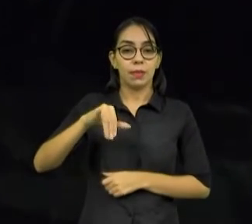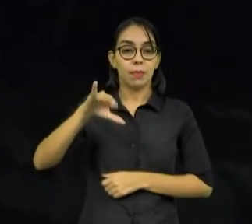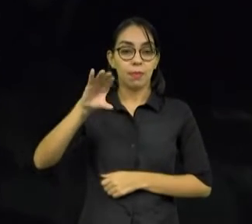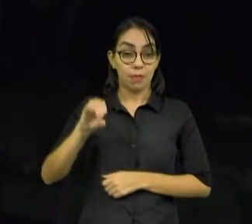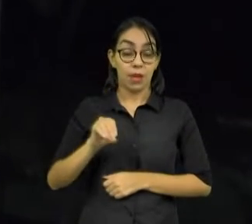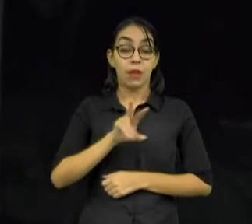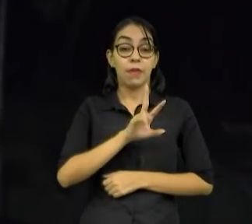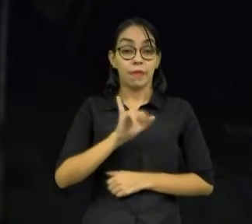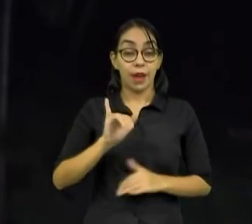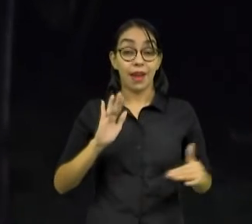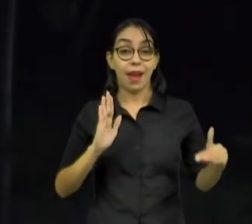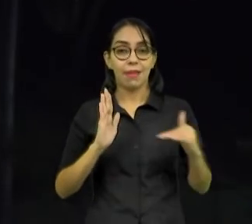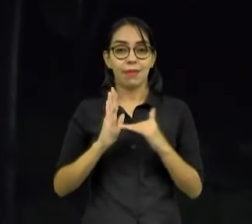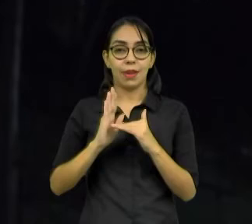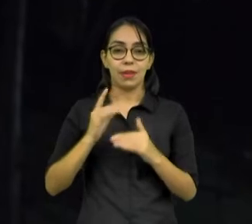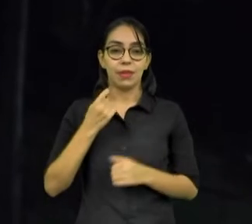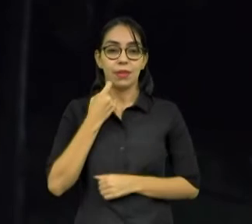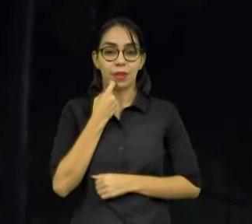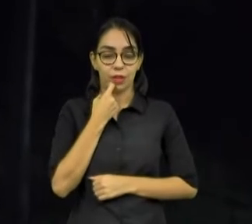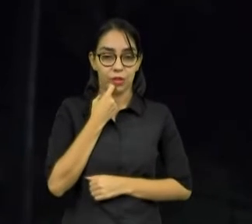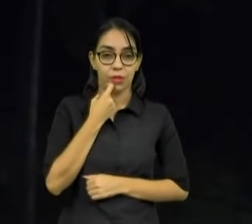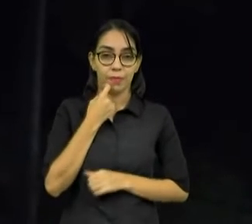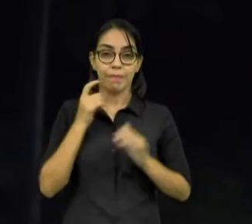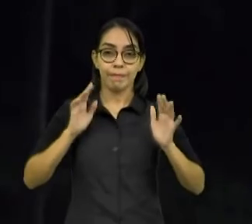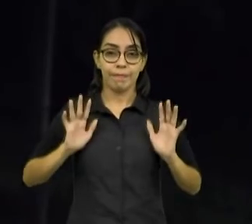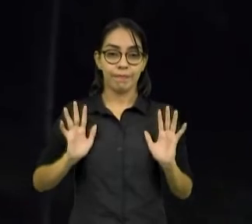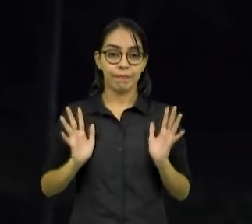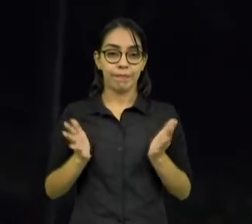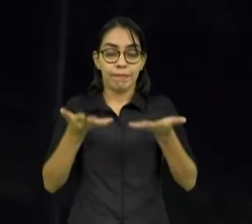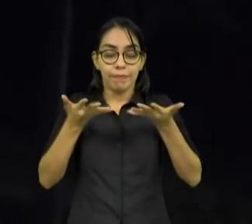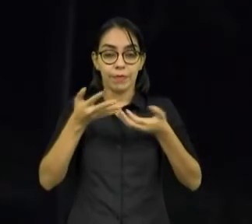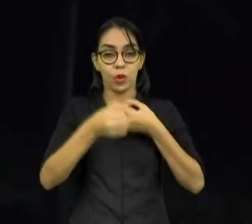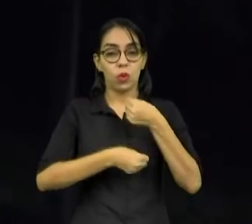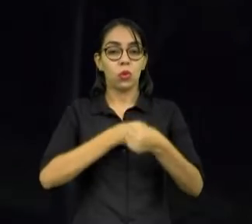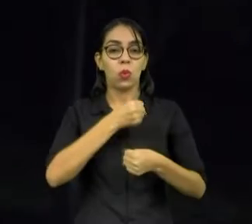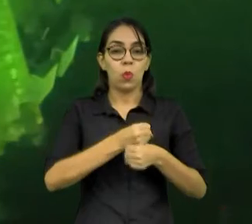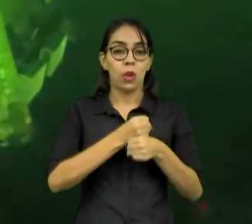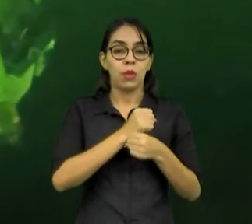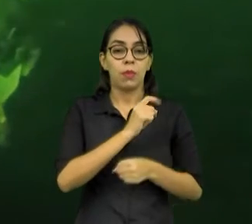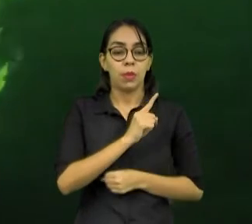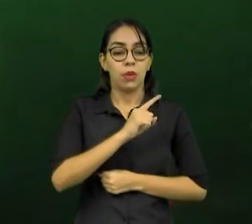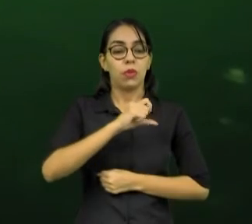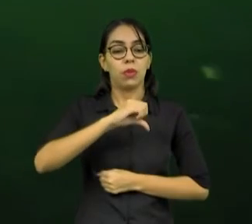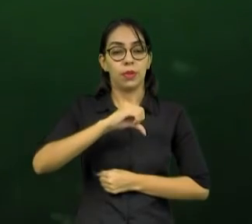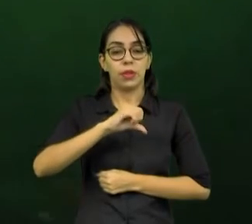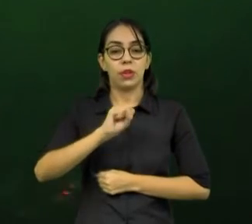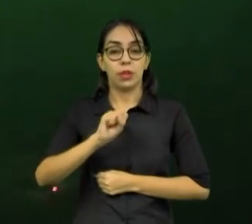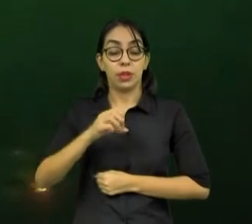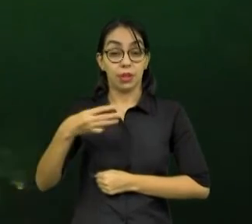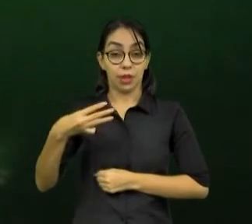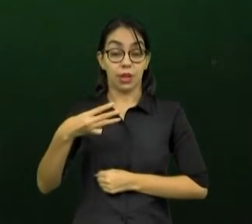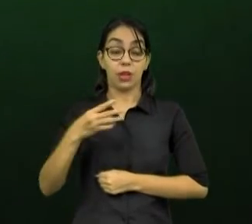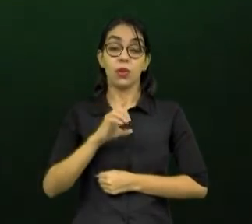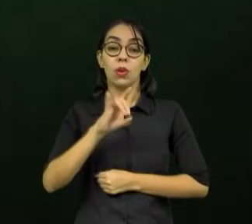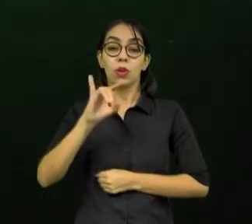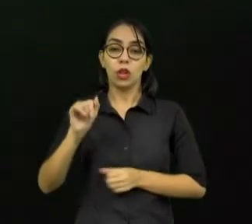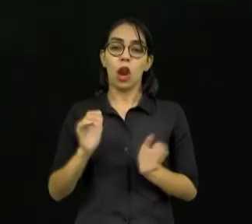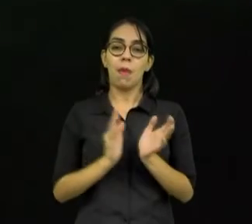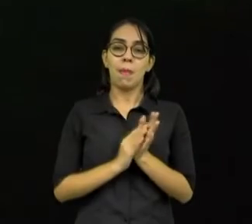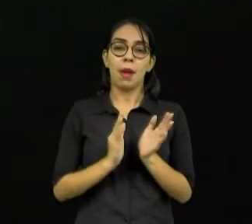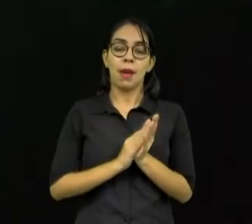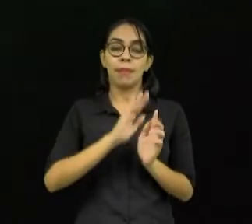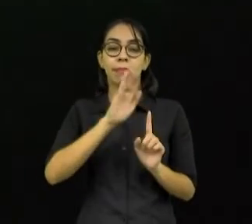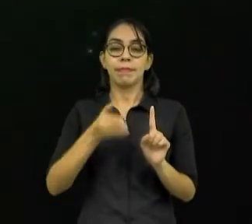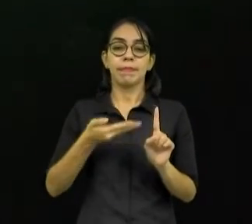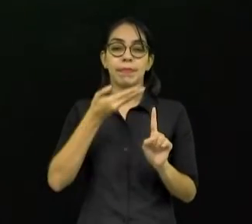até sexta-feira. Comemorada desde 1983, a data homenageia os profissionais do